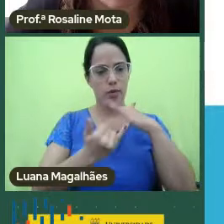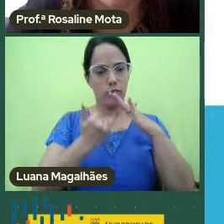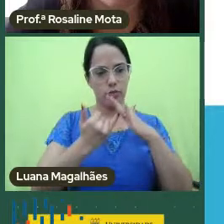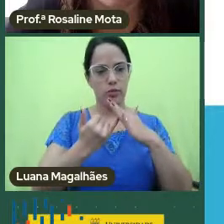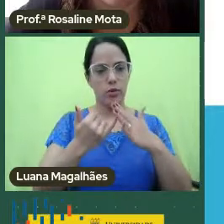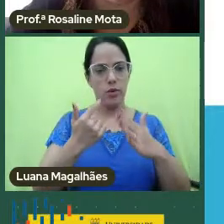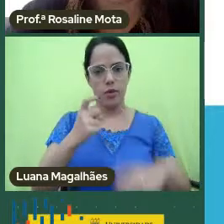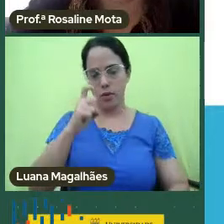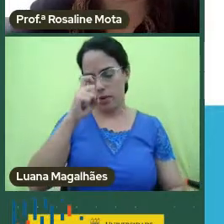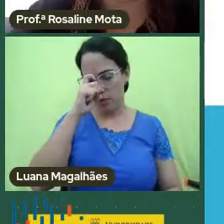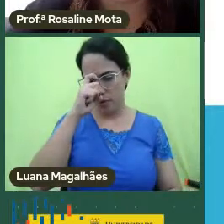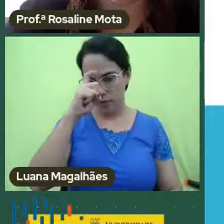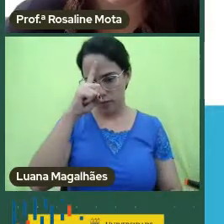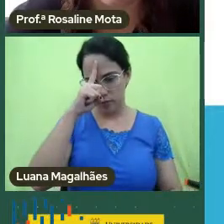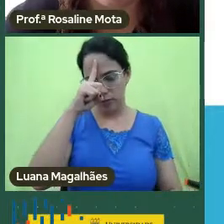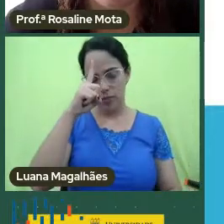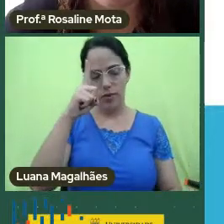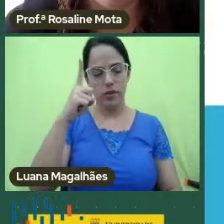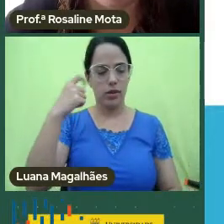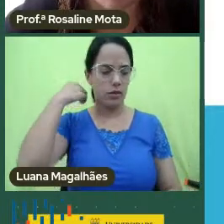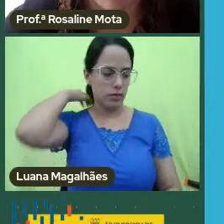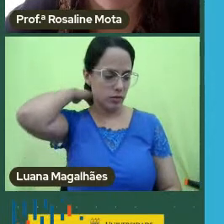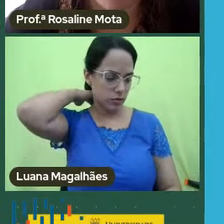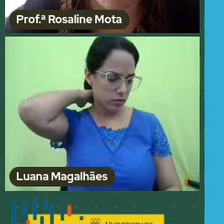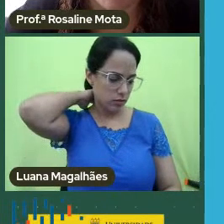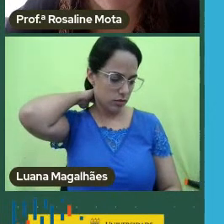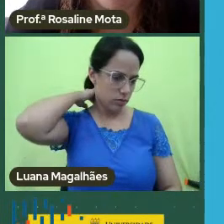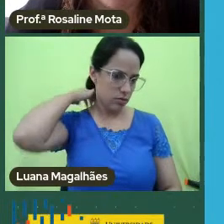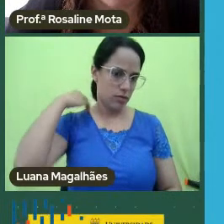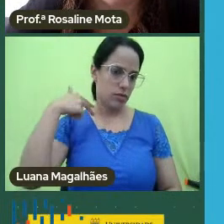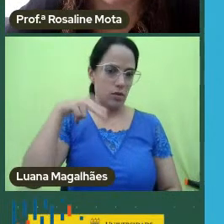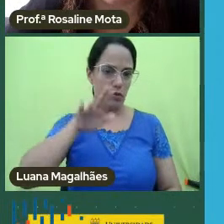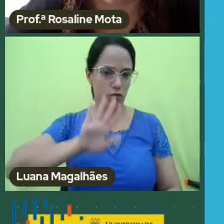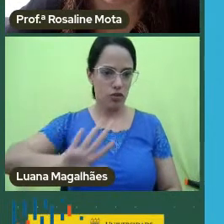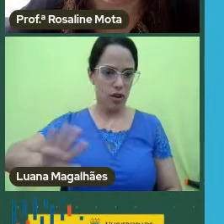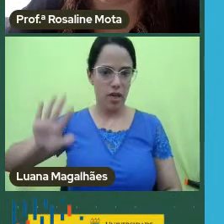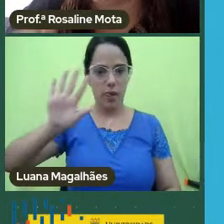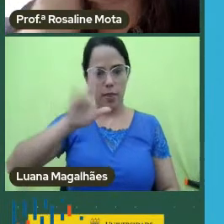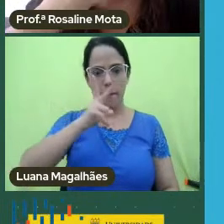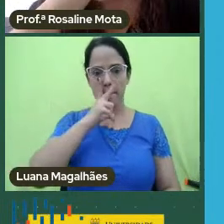dos hospitais e dos órgãos públicos no geral. Tá?